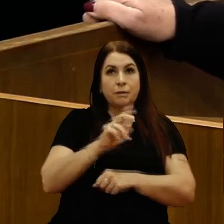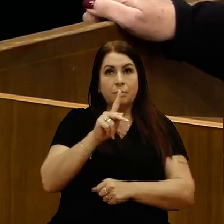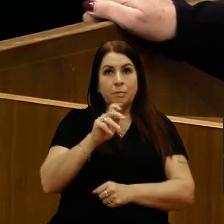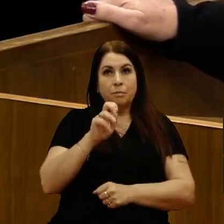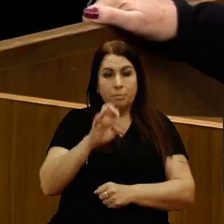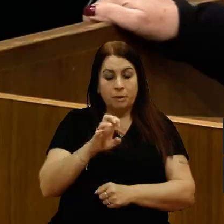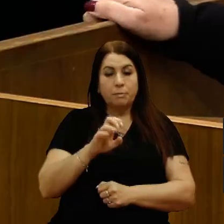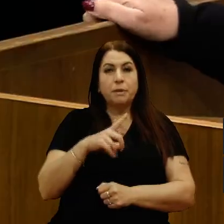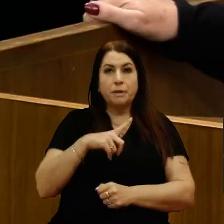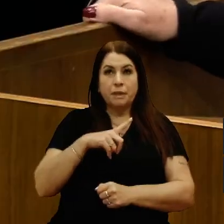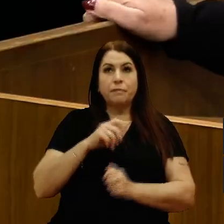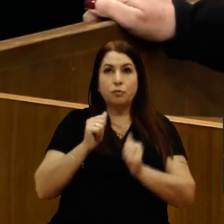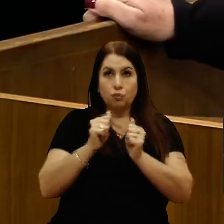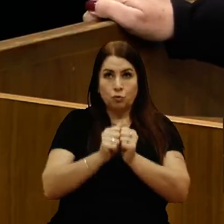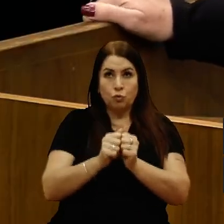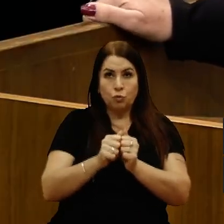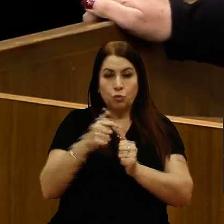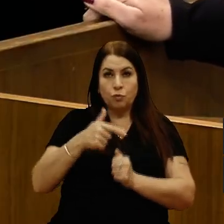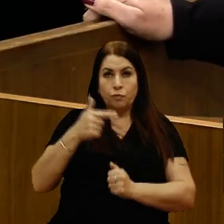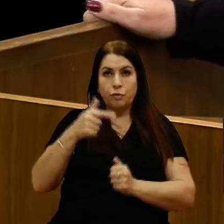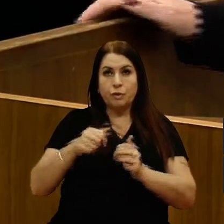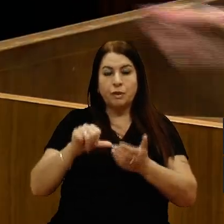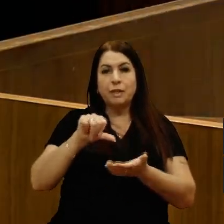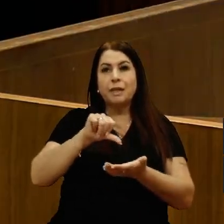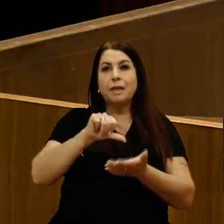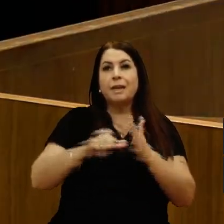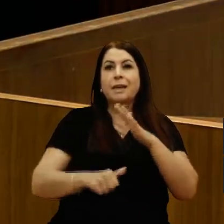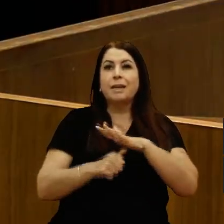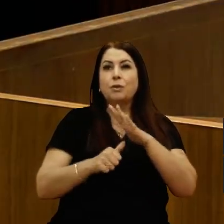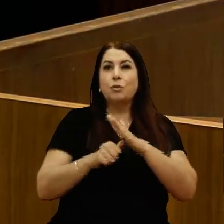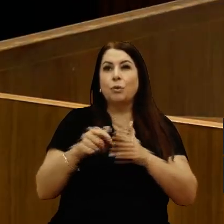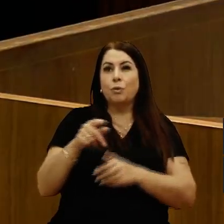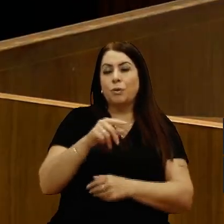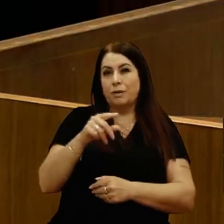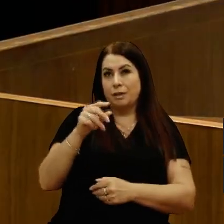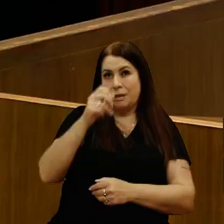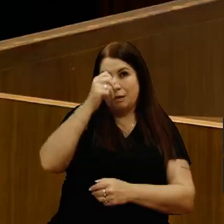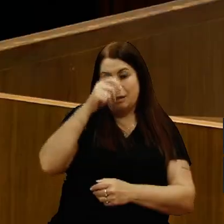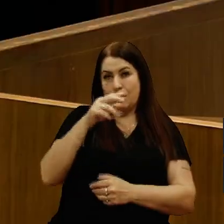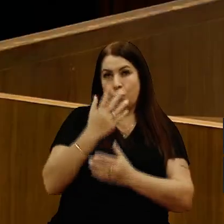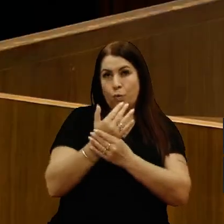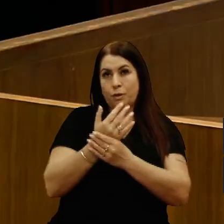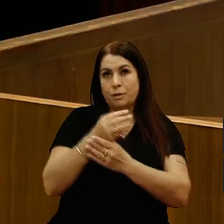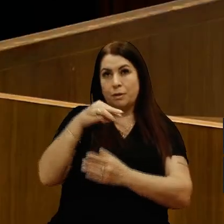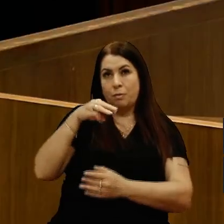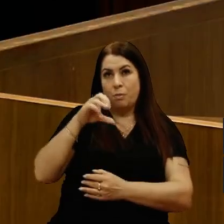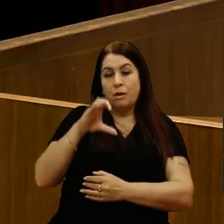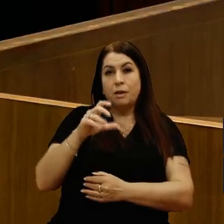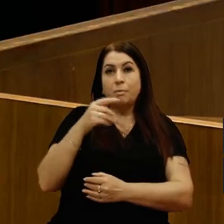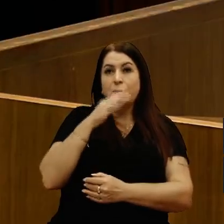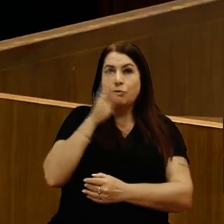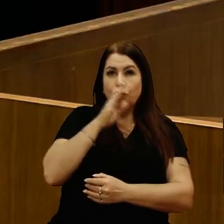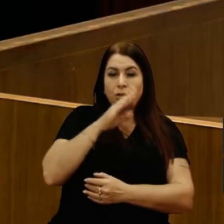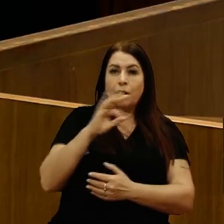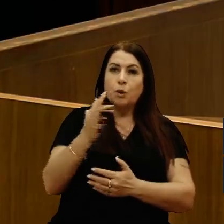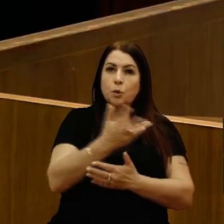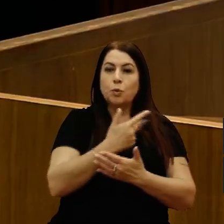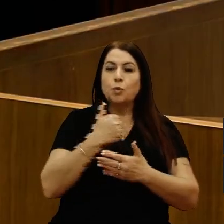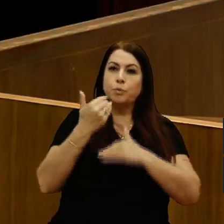Vargas estava, junto com o vice-reitor da URGS, numa reunião no MEC, também para agilizar todos